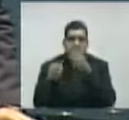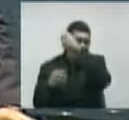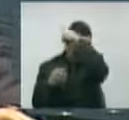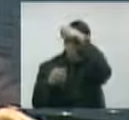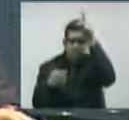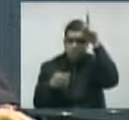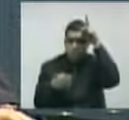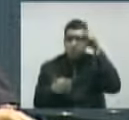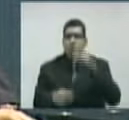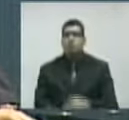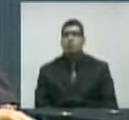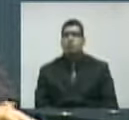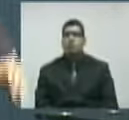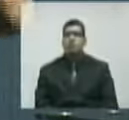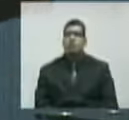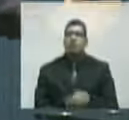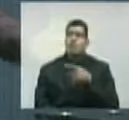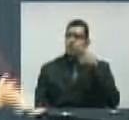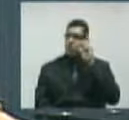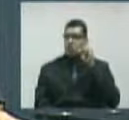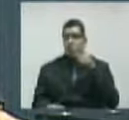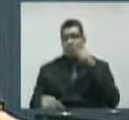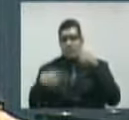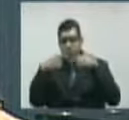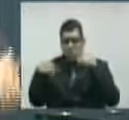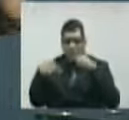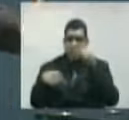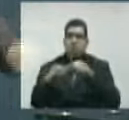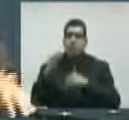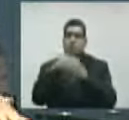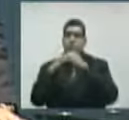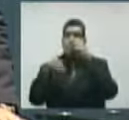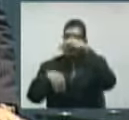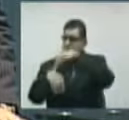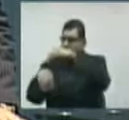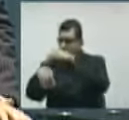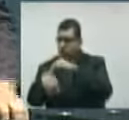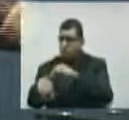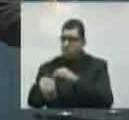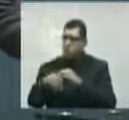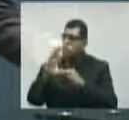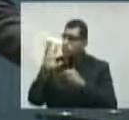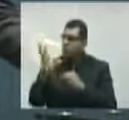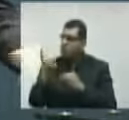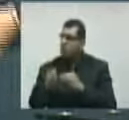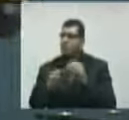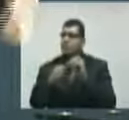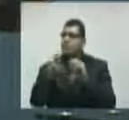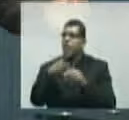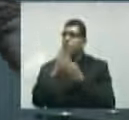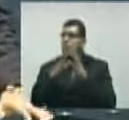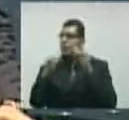Municipal de Manaus. Já tivemos debate aqui sobre outros municípios e tão ou